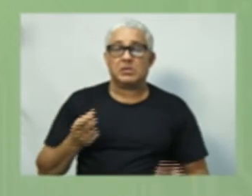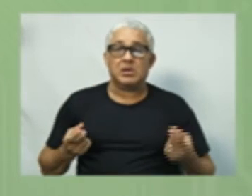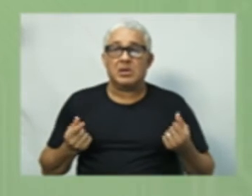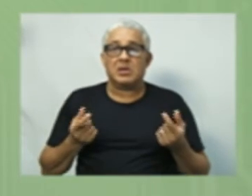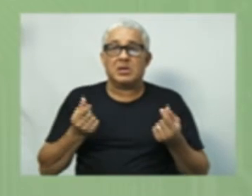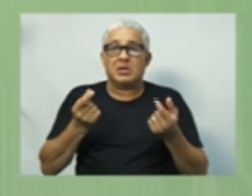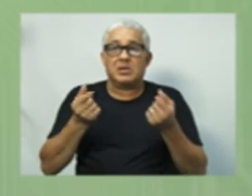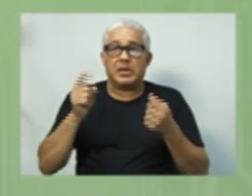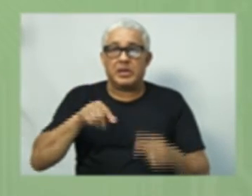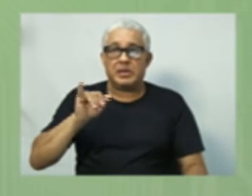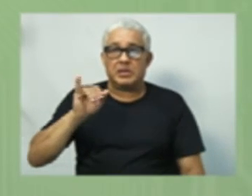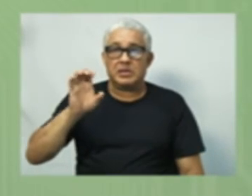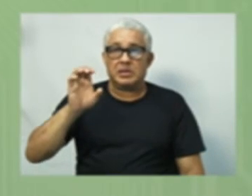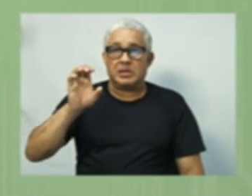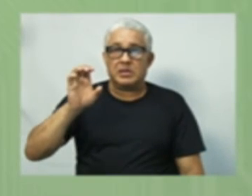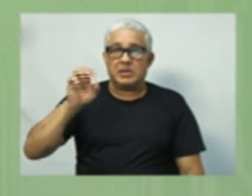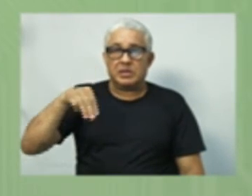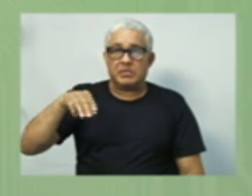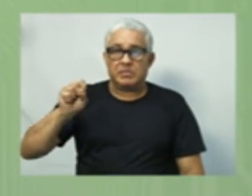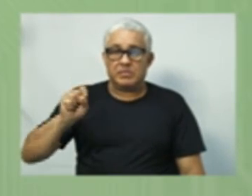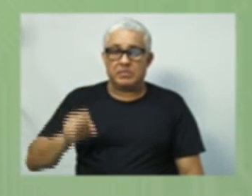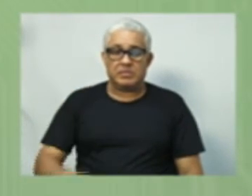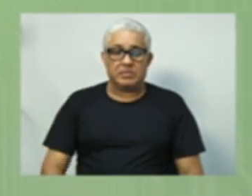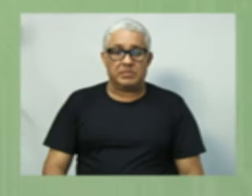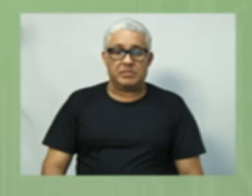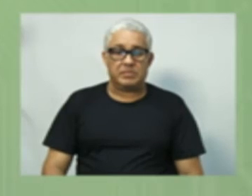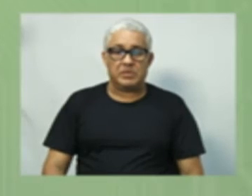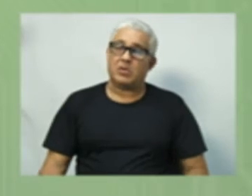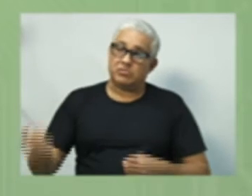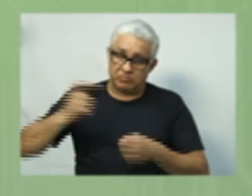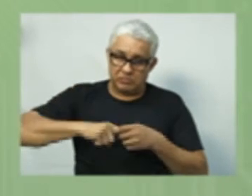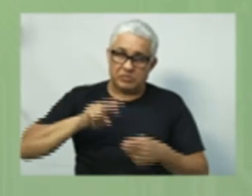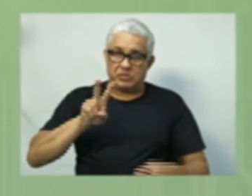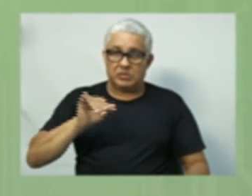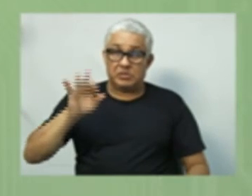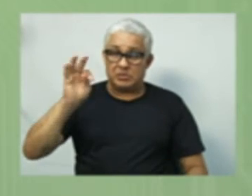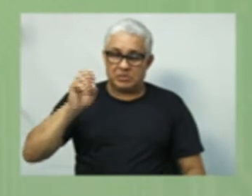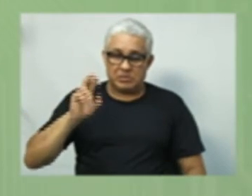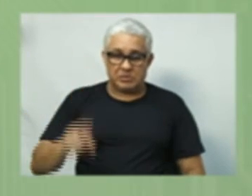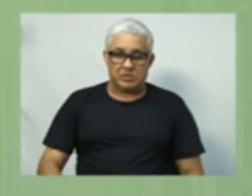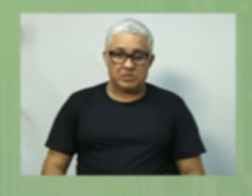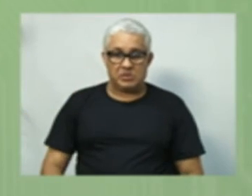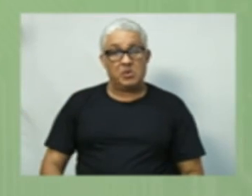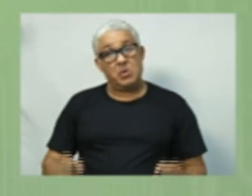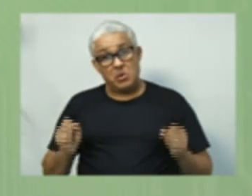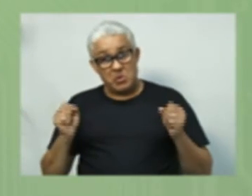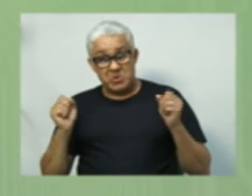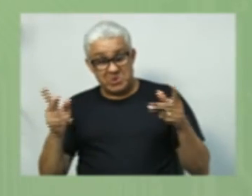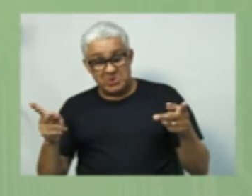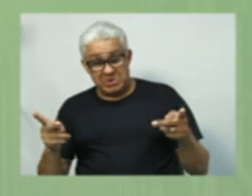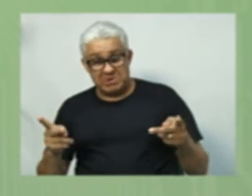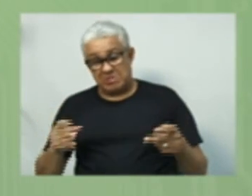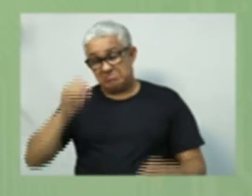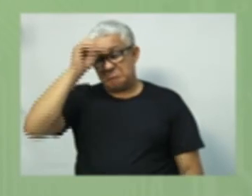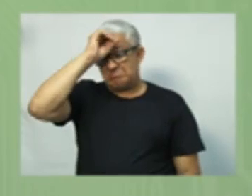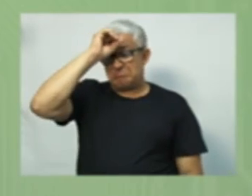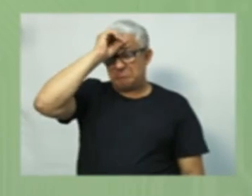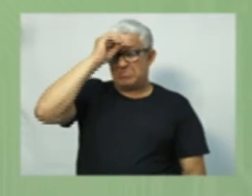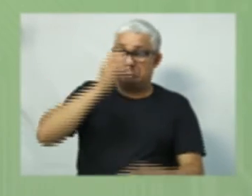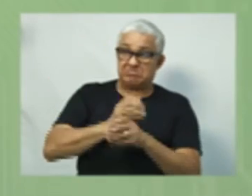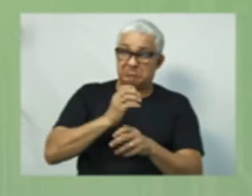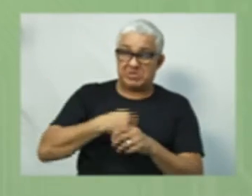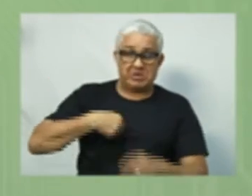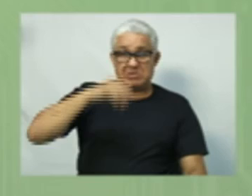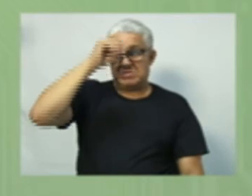no ICMS, tá? Então vou ter a seu Vitor e vou falar, falou grego para mim. A loja está